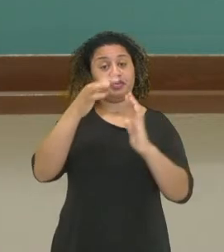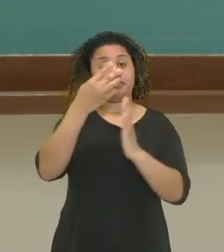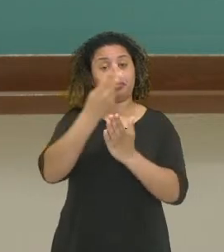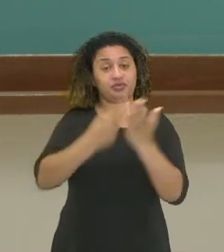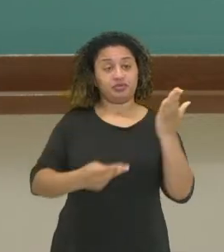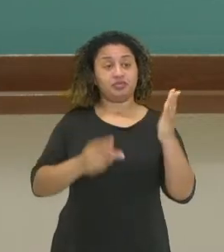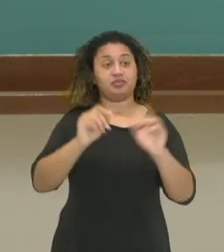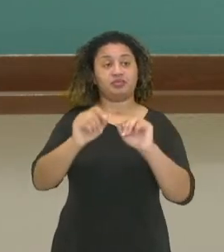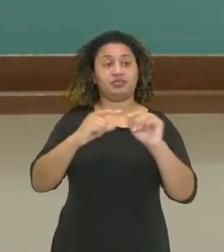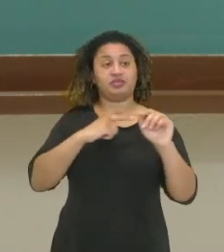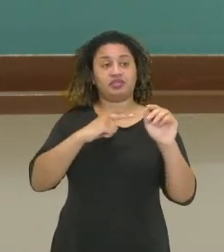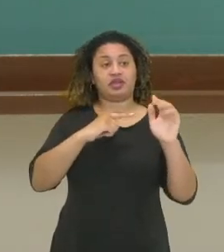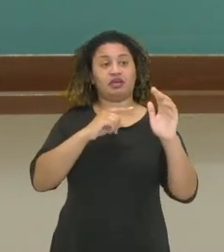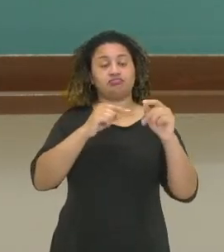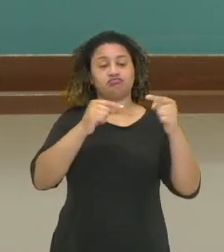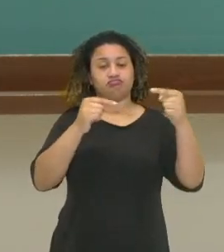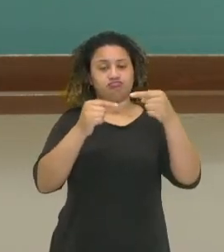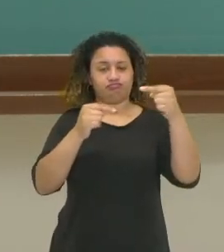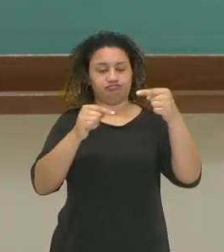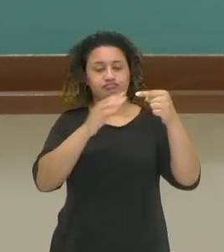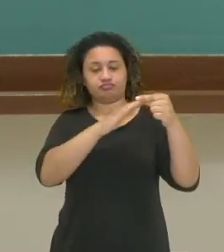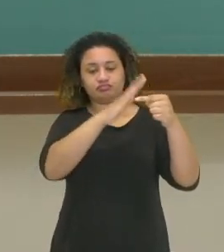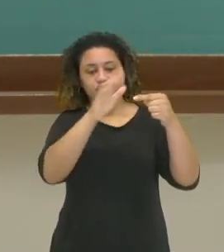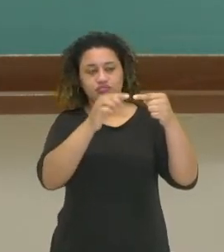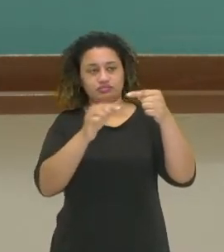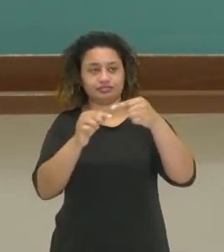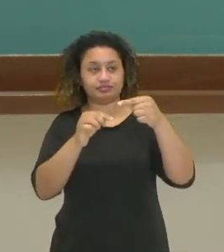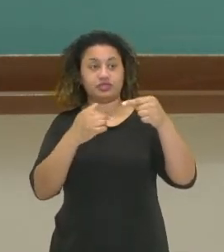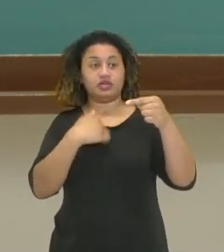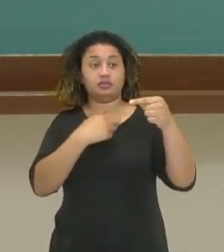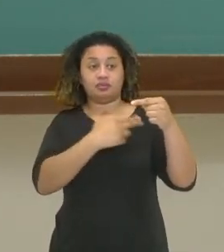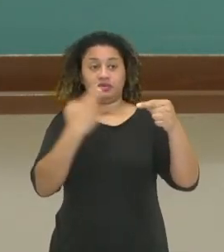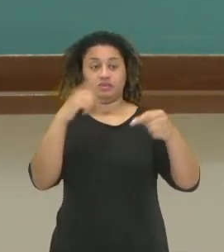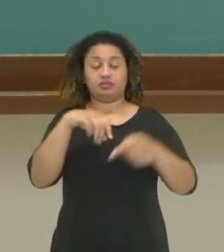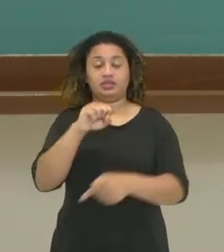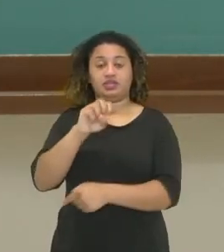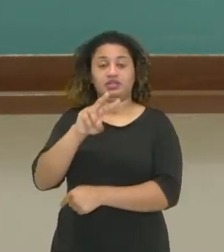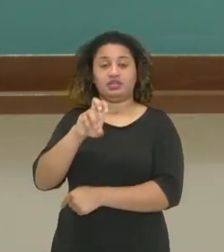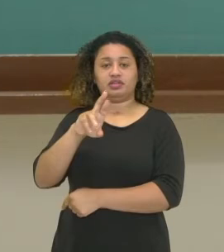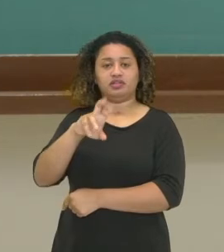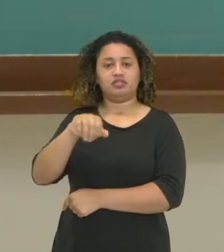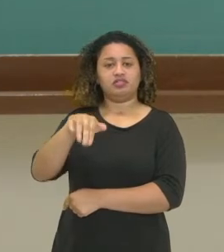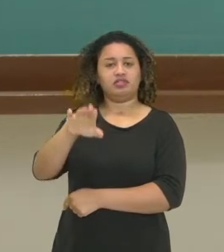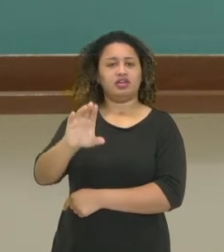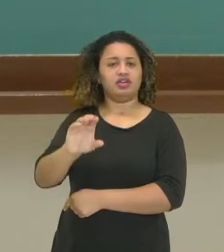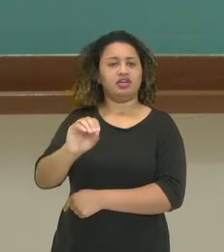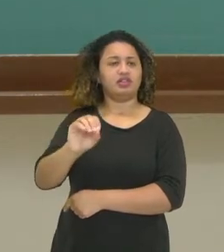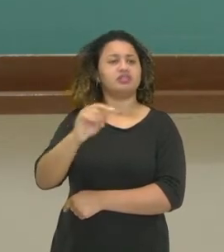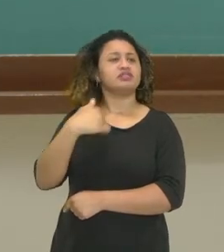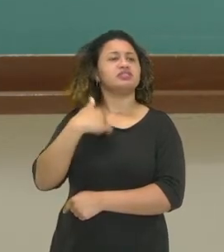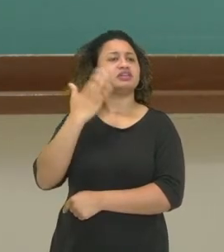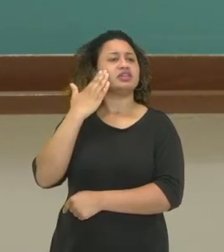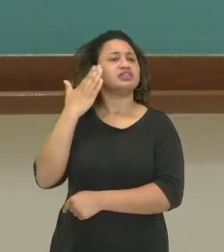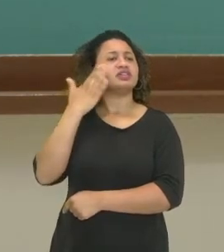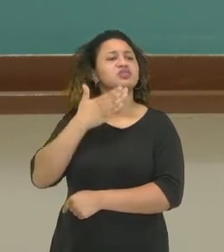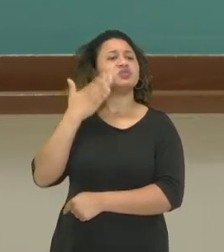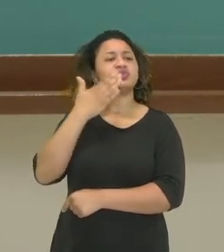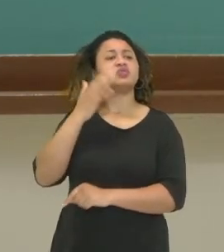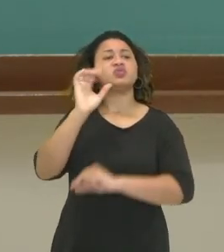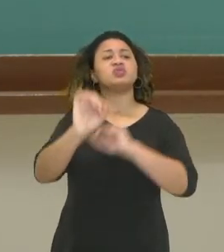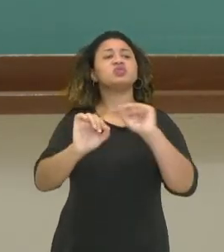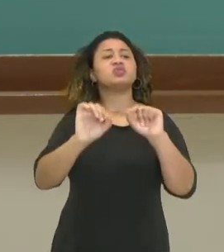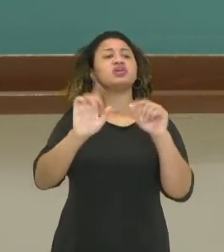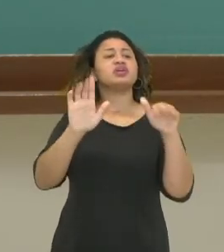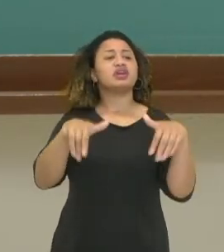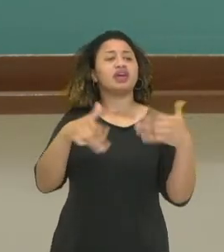tenho parágrafo, travessão. O meu nome é Severino. Então, eu já sei que discurso é esse. Qual é? Qual